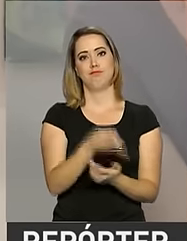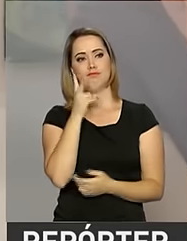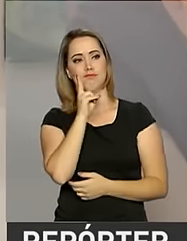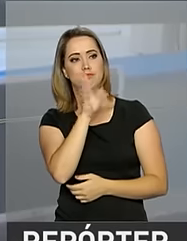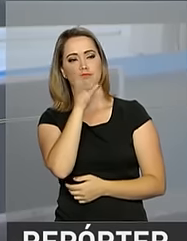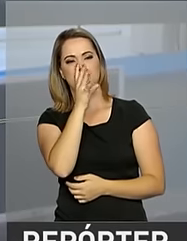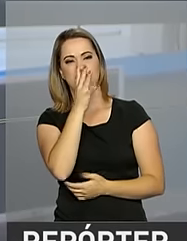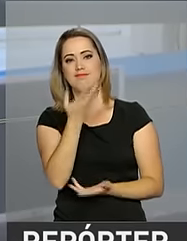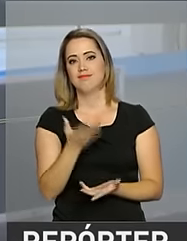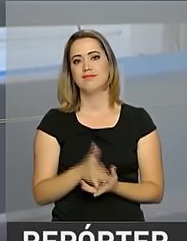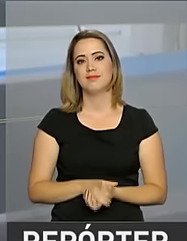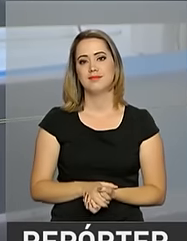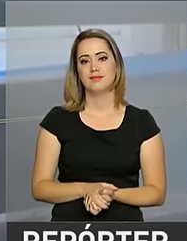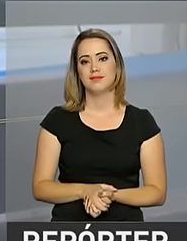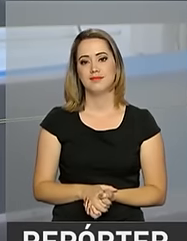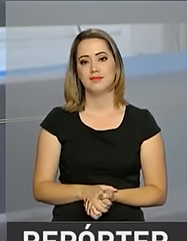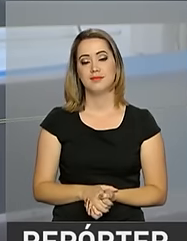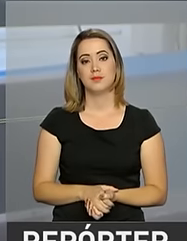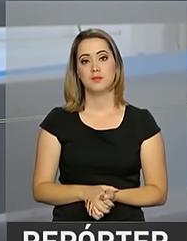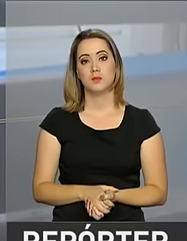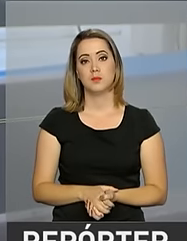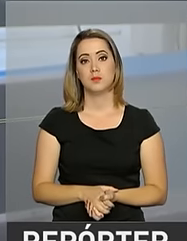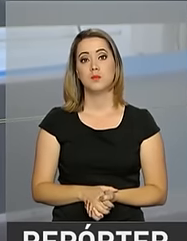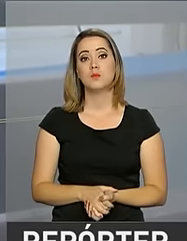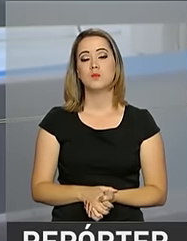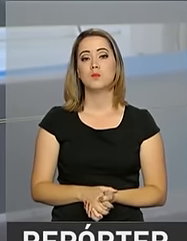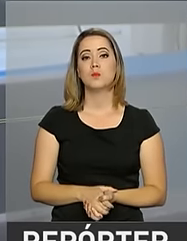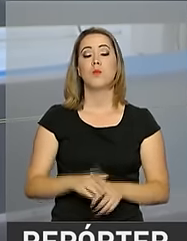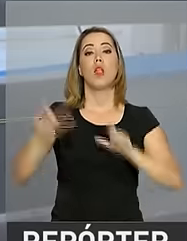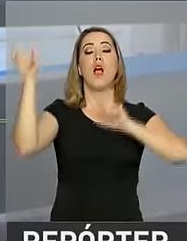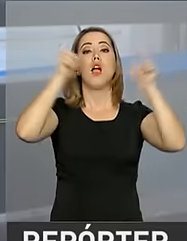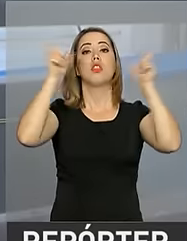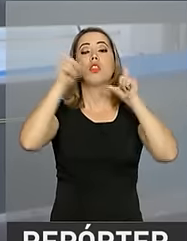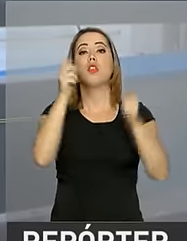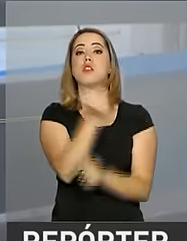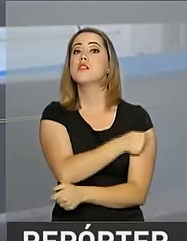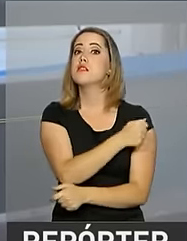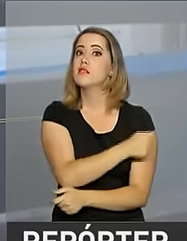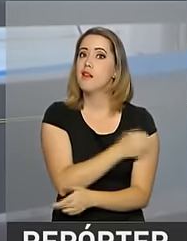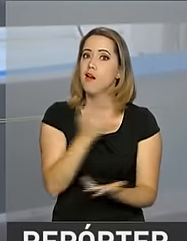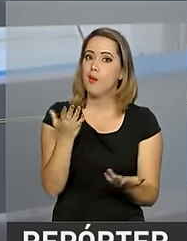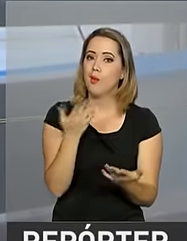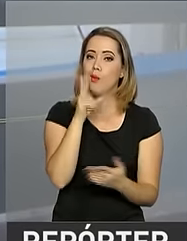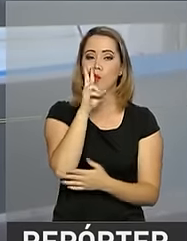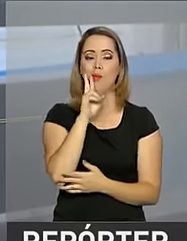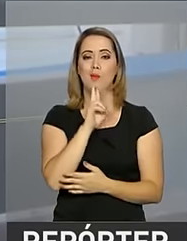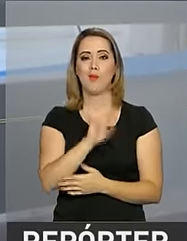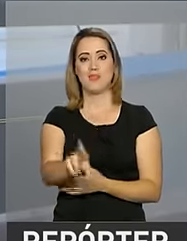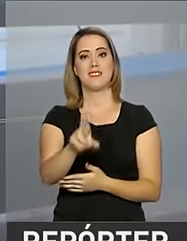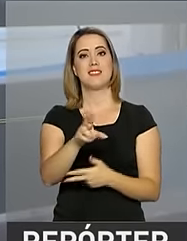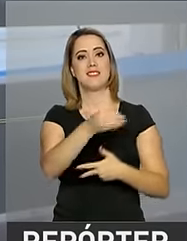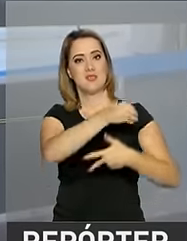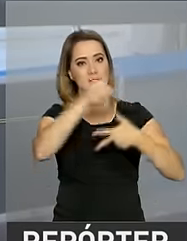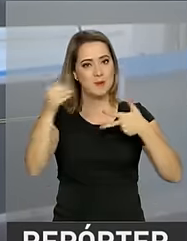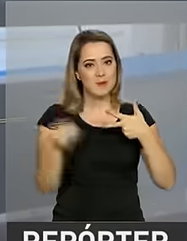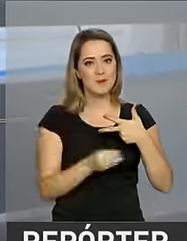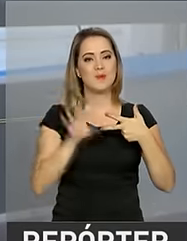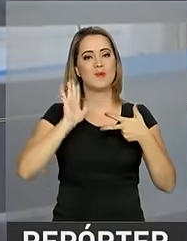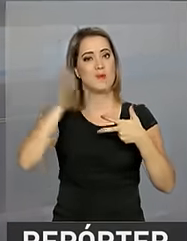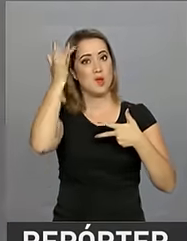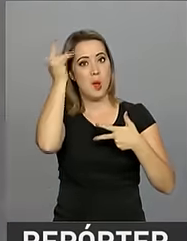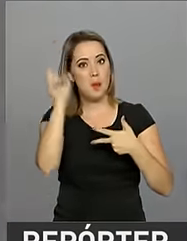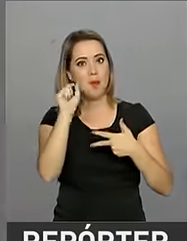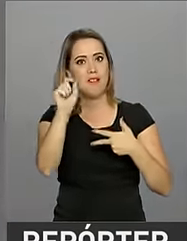impressão. E atenção, estudantes, o resultado do Exame Nacional do Ensino Médio, o Enem, sai amanhã.